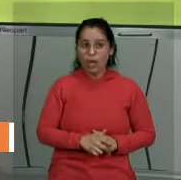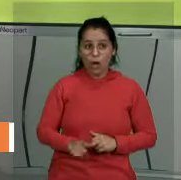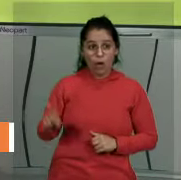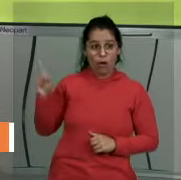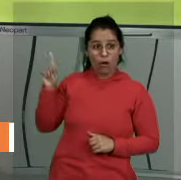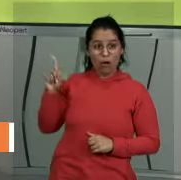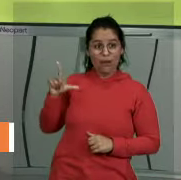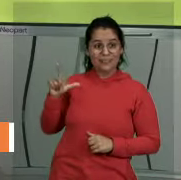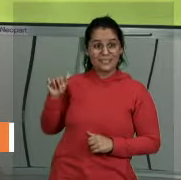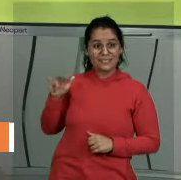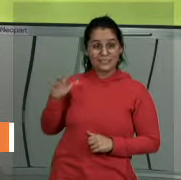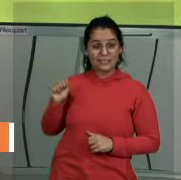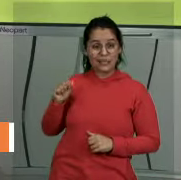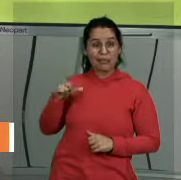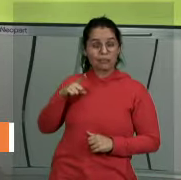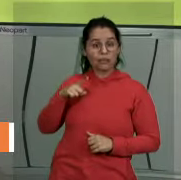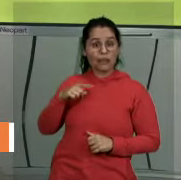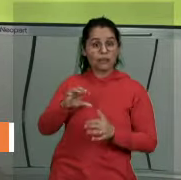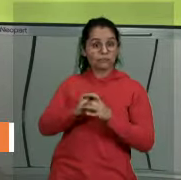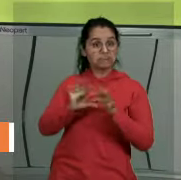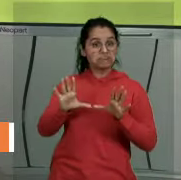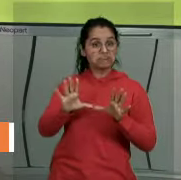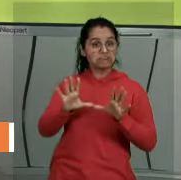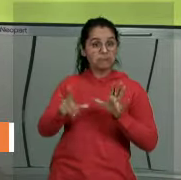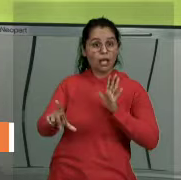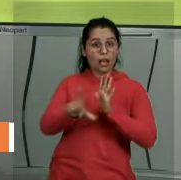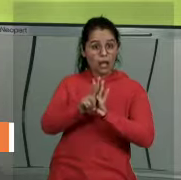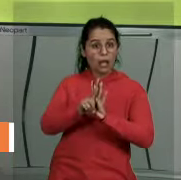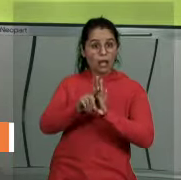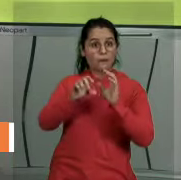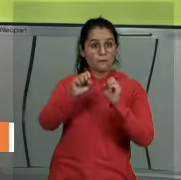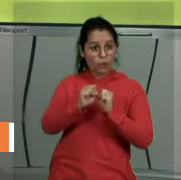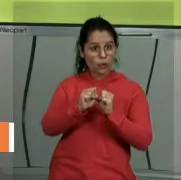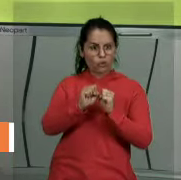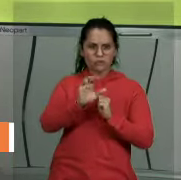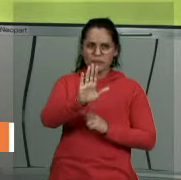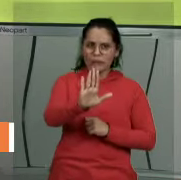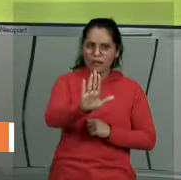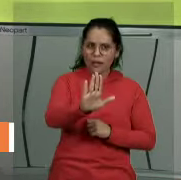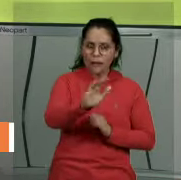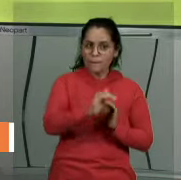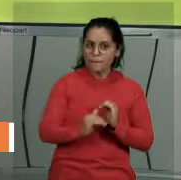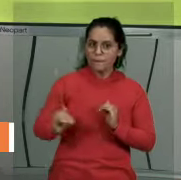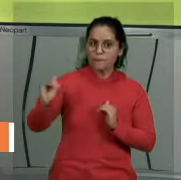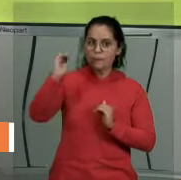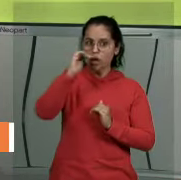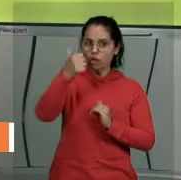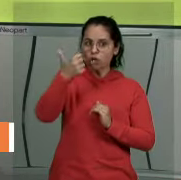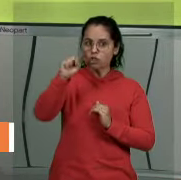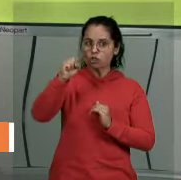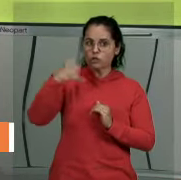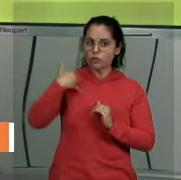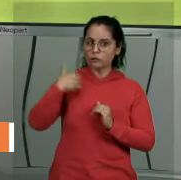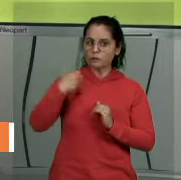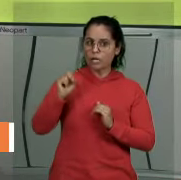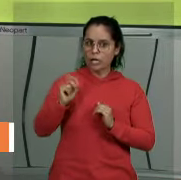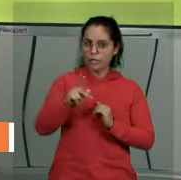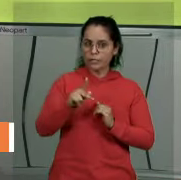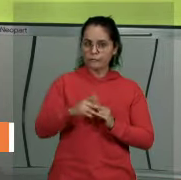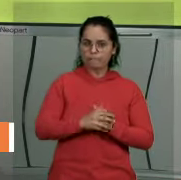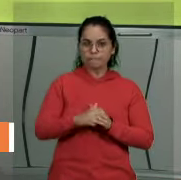Drogas lícitas são aquelas permitidas por lei. Mas permitidas por lei, gente, para maiores de 18